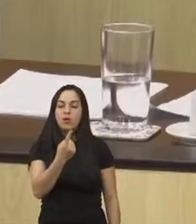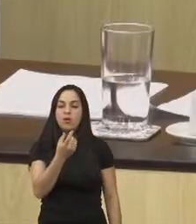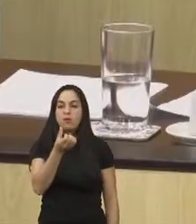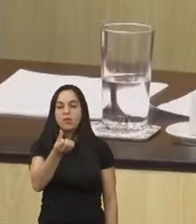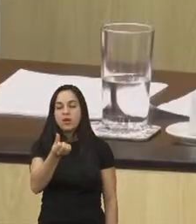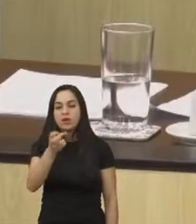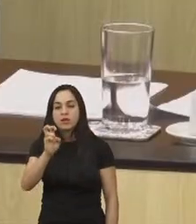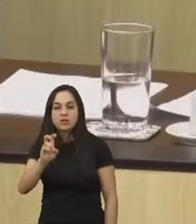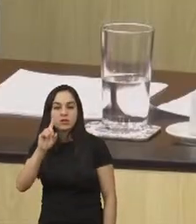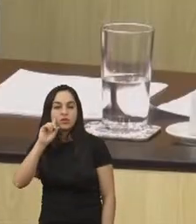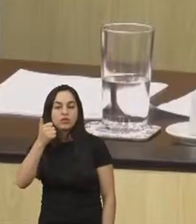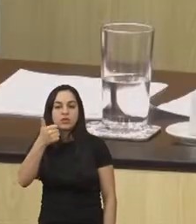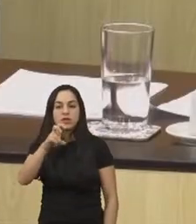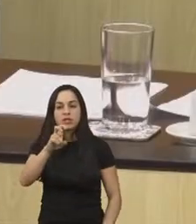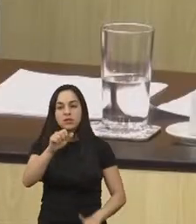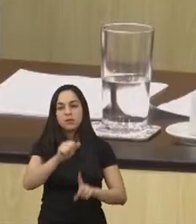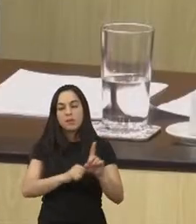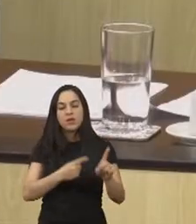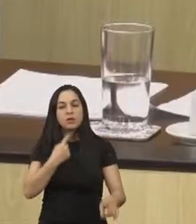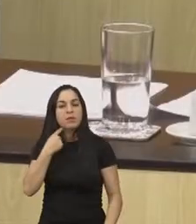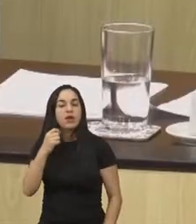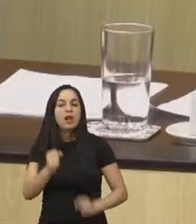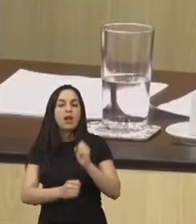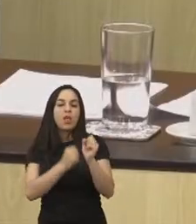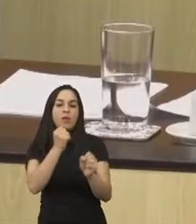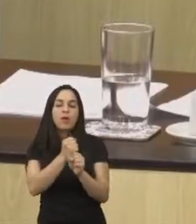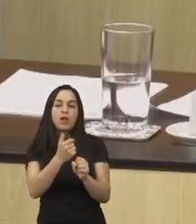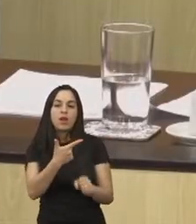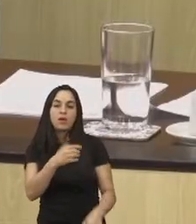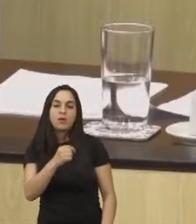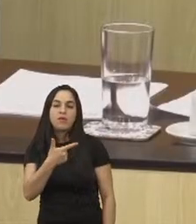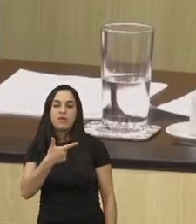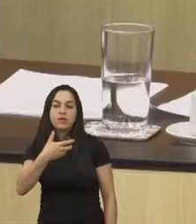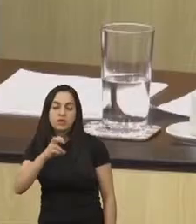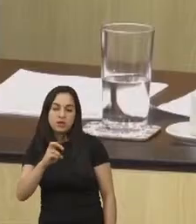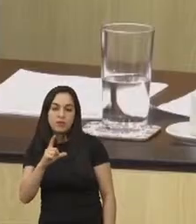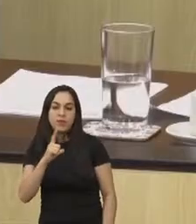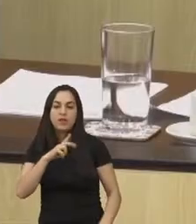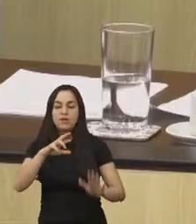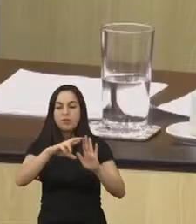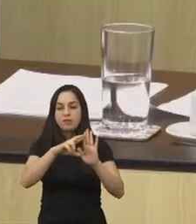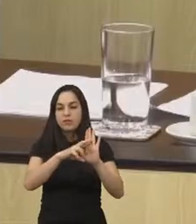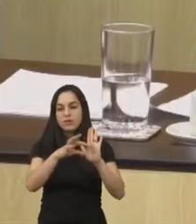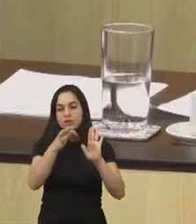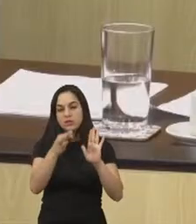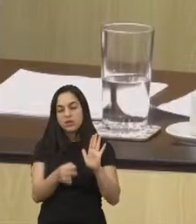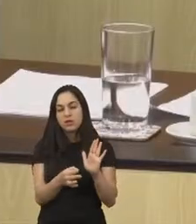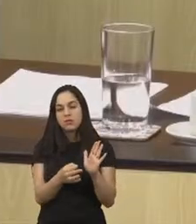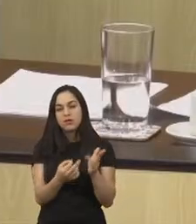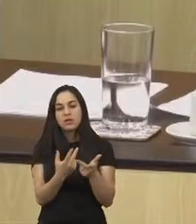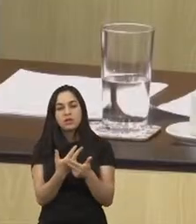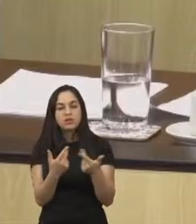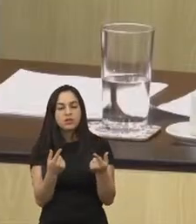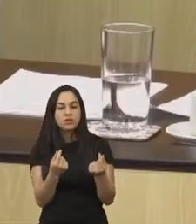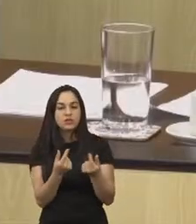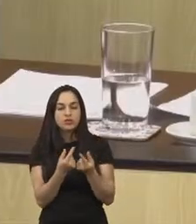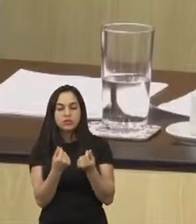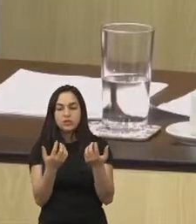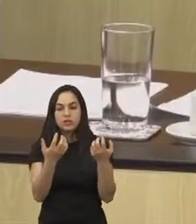de maio de 2025, regulamentou o recebimento de doações de valores, bens